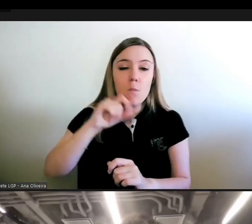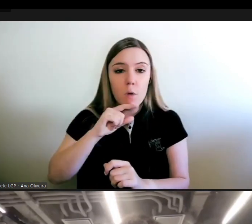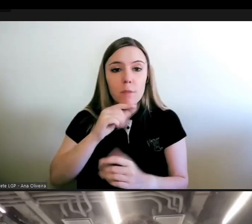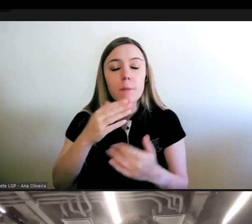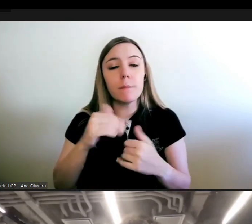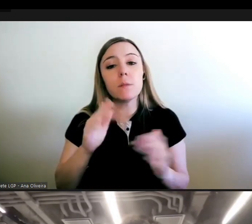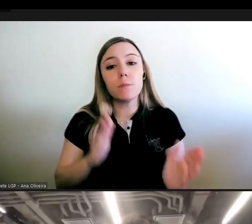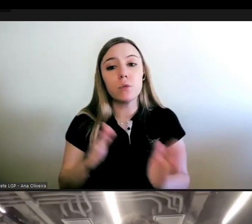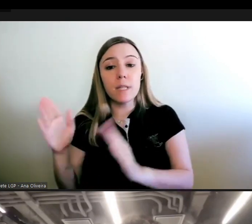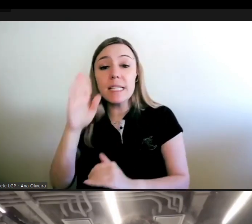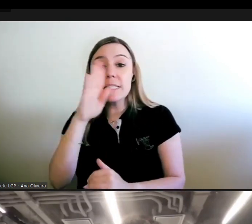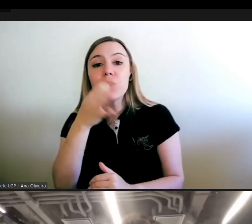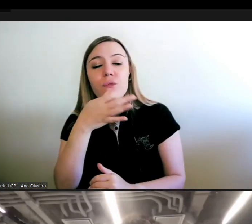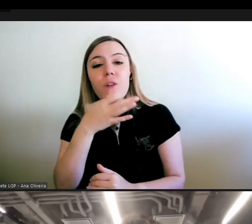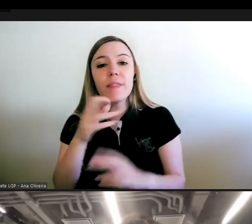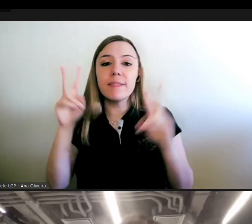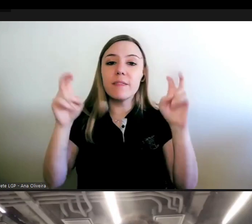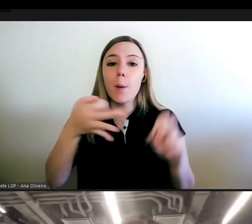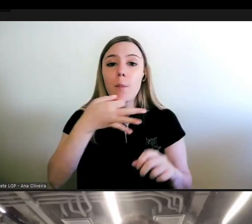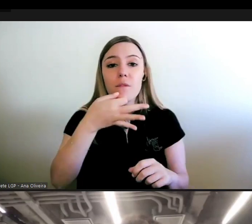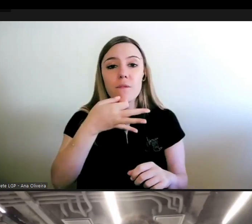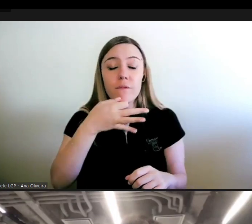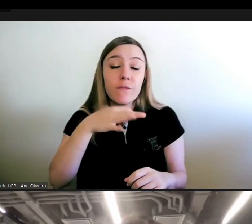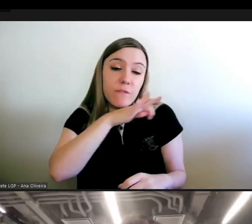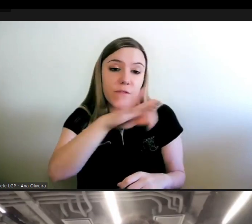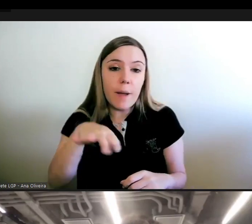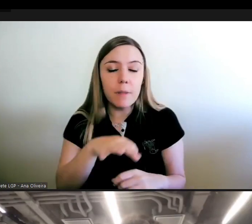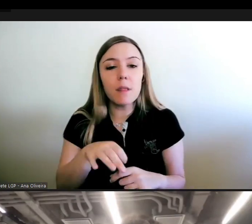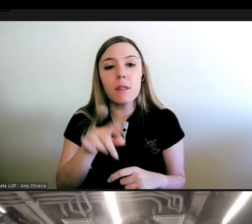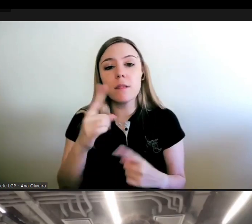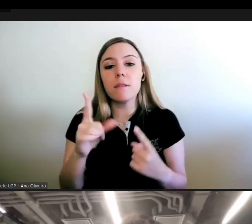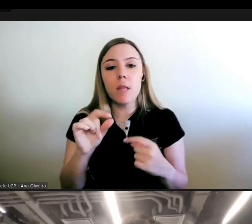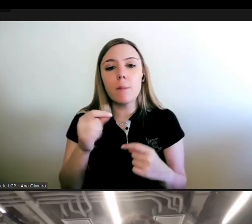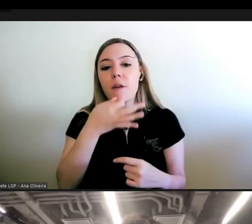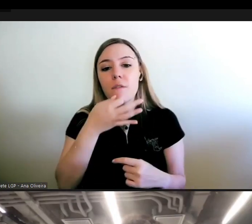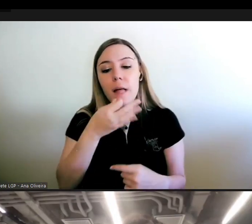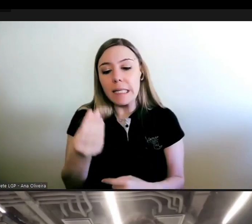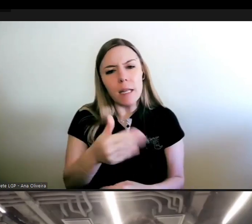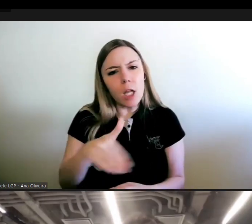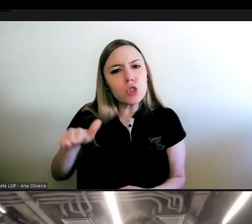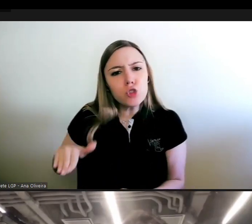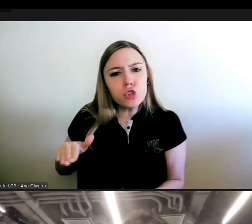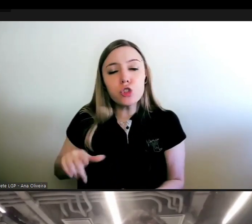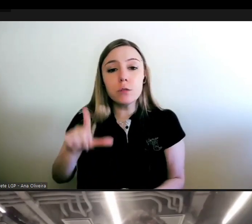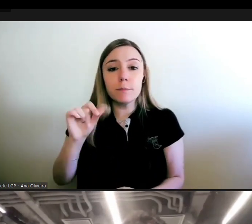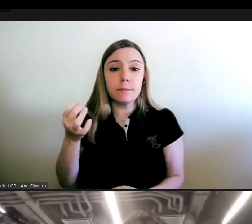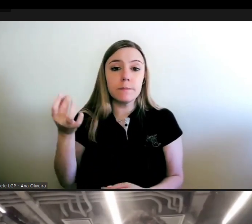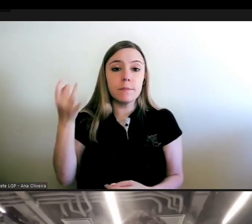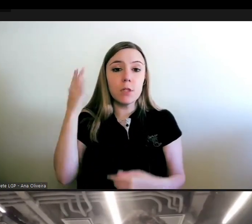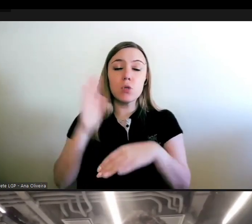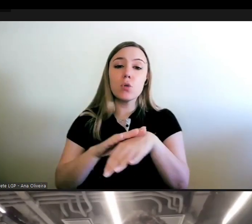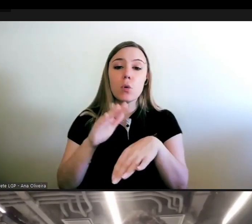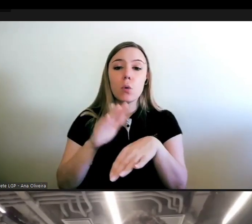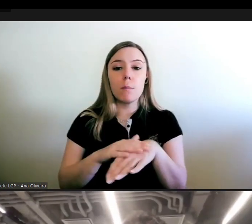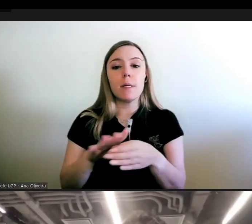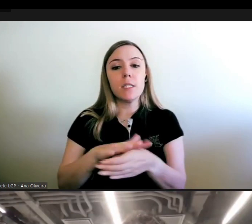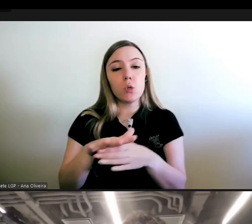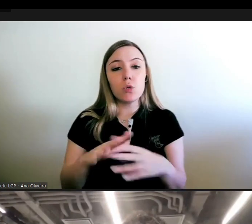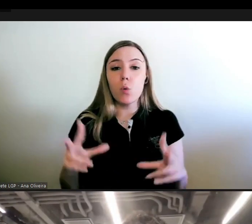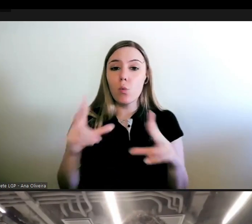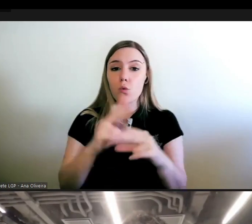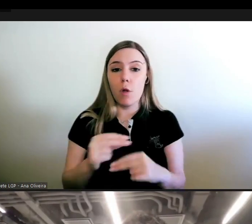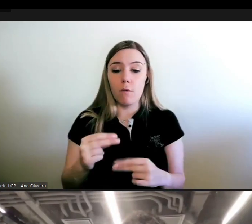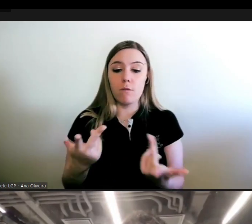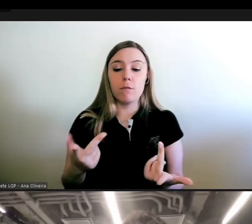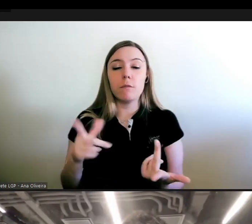sobretudo a falar muitas vezes de crianças mais pequenas. Esquecemos-nos, até pela nova demografia que nós temos em